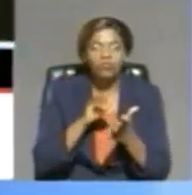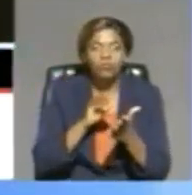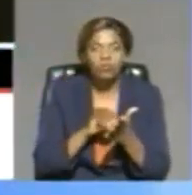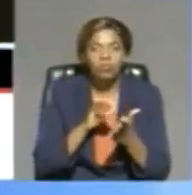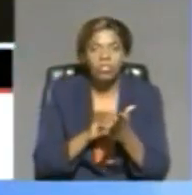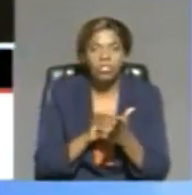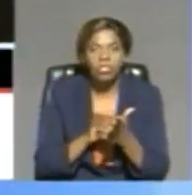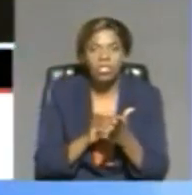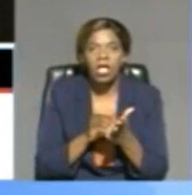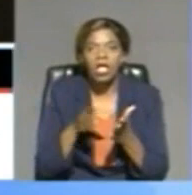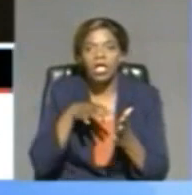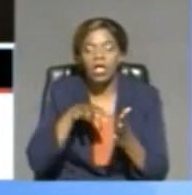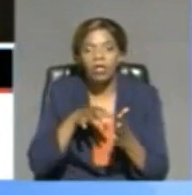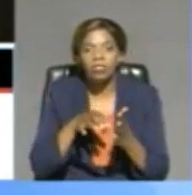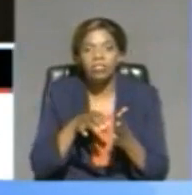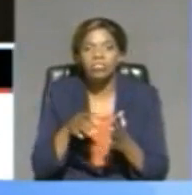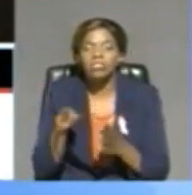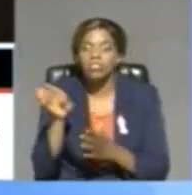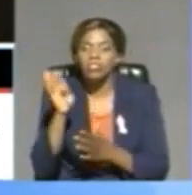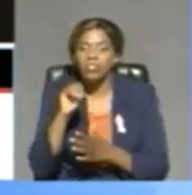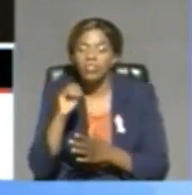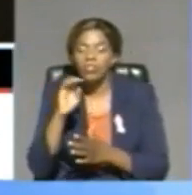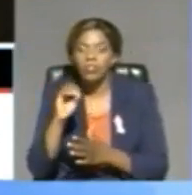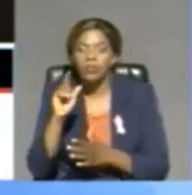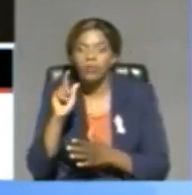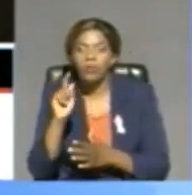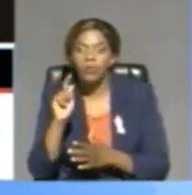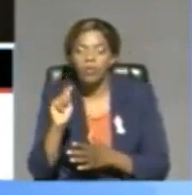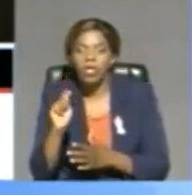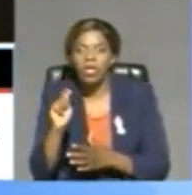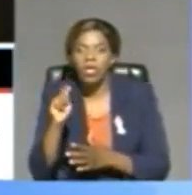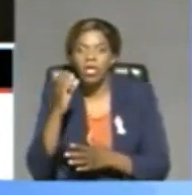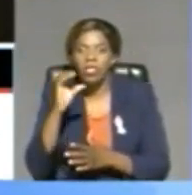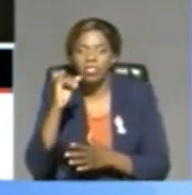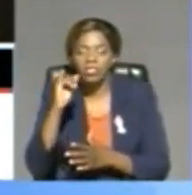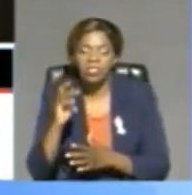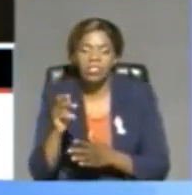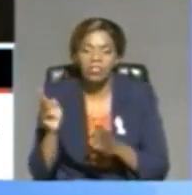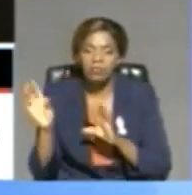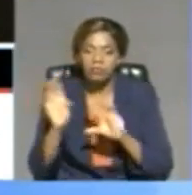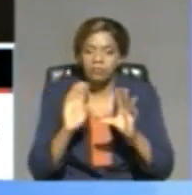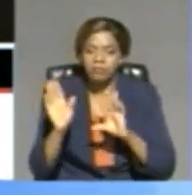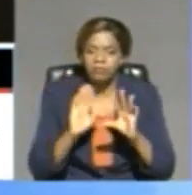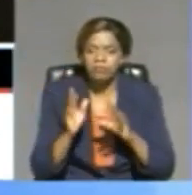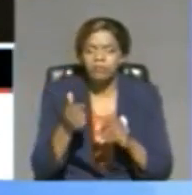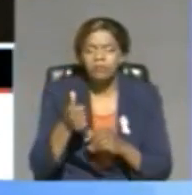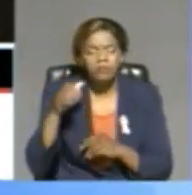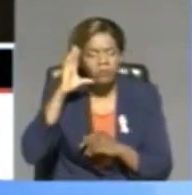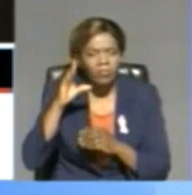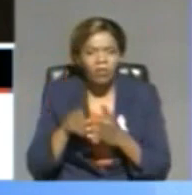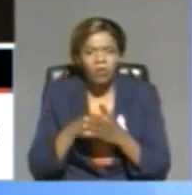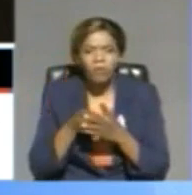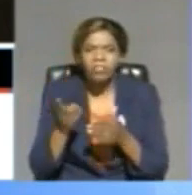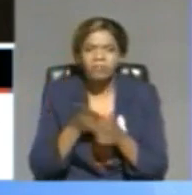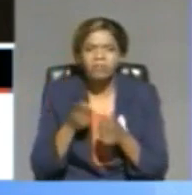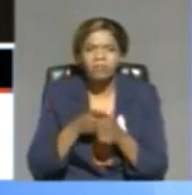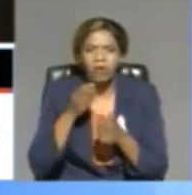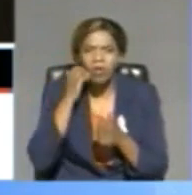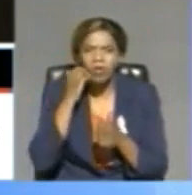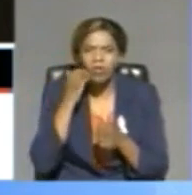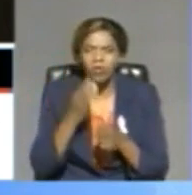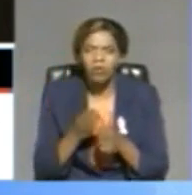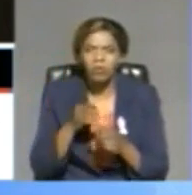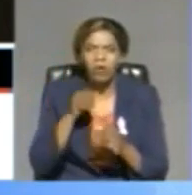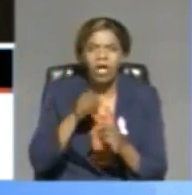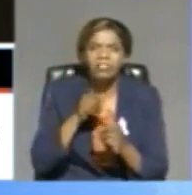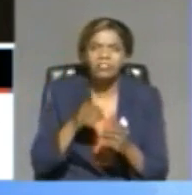direto de Estocolmo, Suécia. Wellington, muito boa noite. Comecemos primeiro, eventualmente, por aquele que é dos